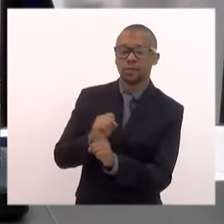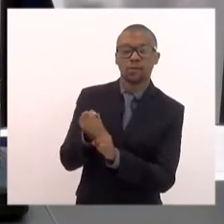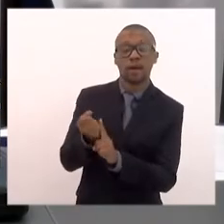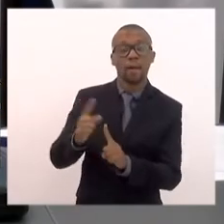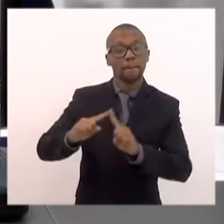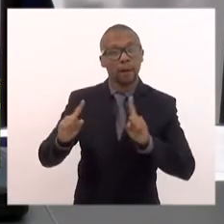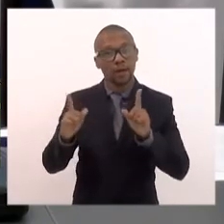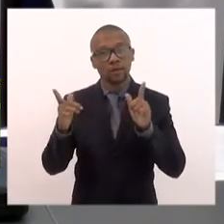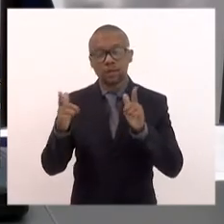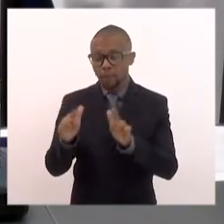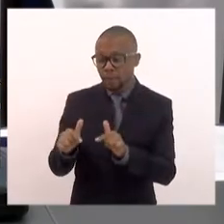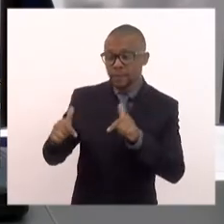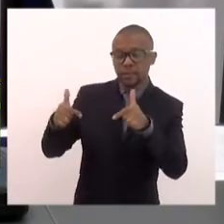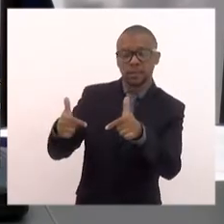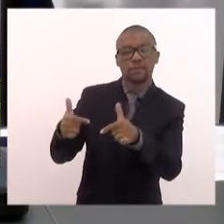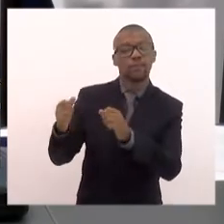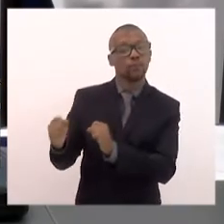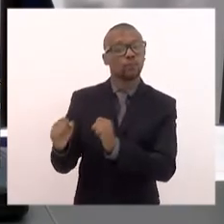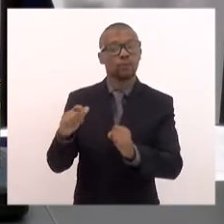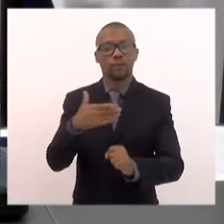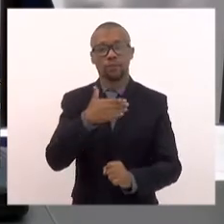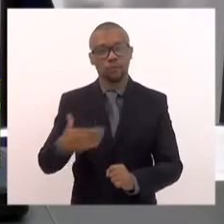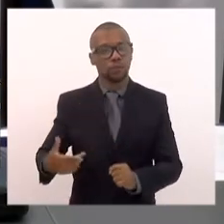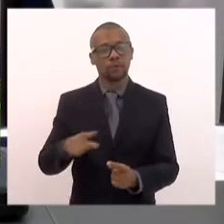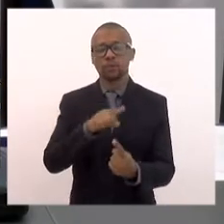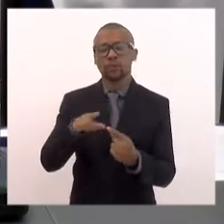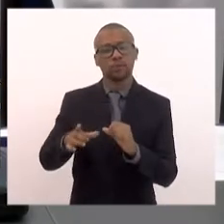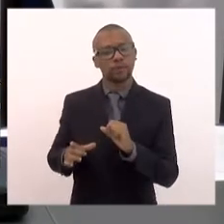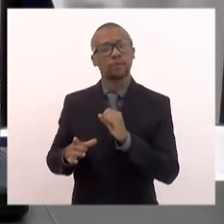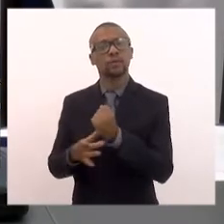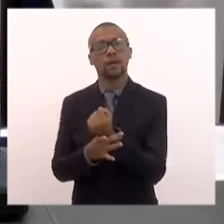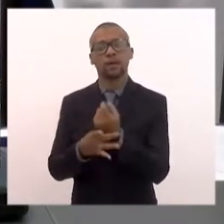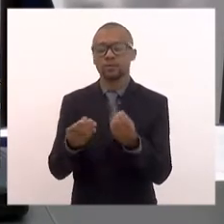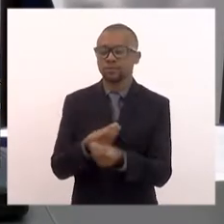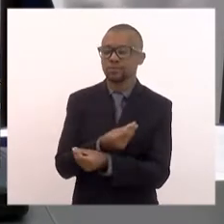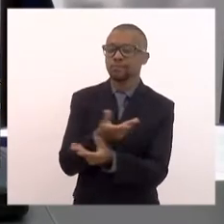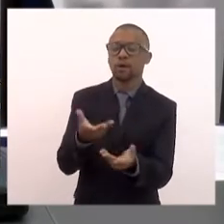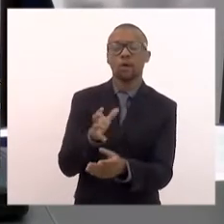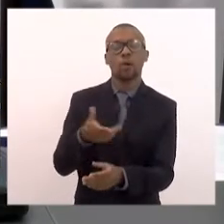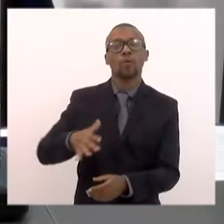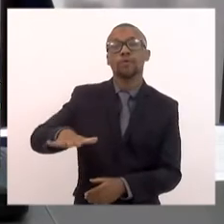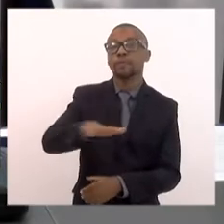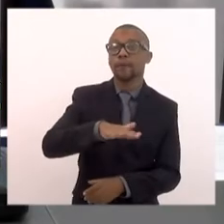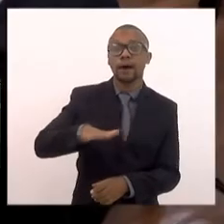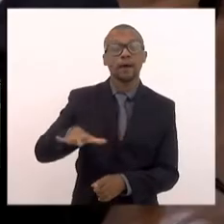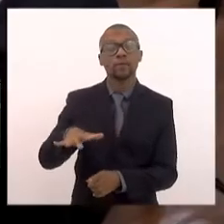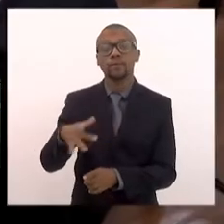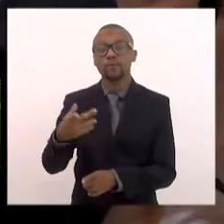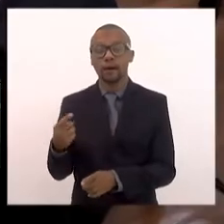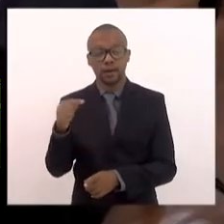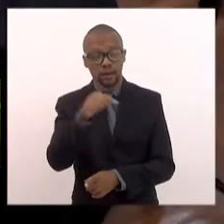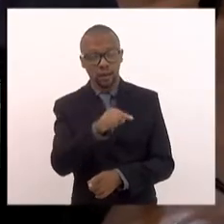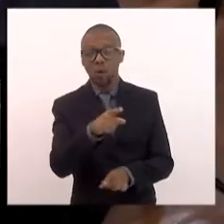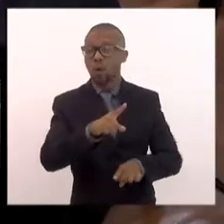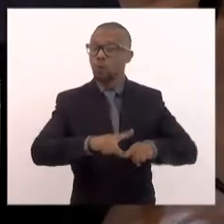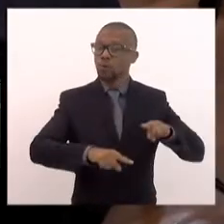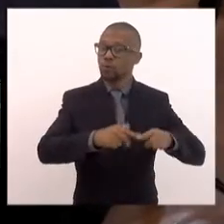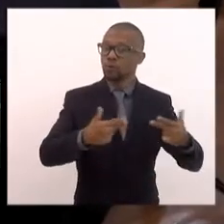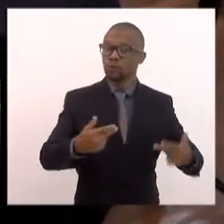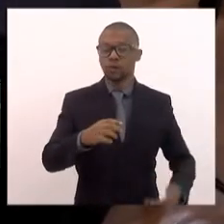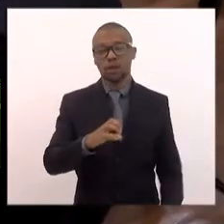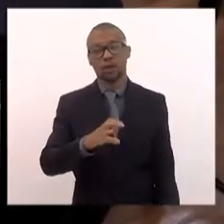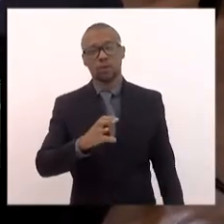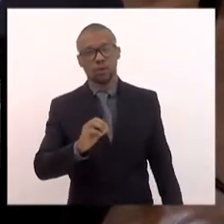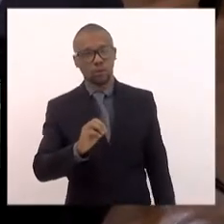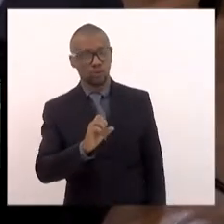iniciativa do poder público, né? que seja garantido um espaço para que os produtos do Ecosol sejam comercializados,